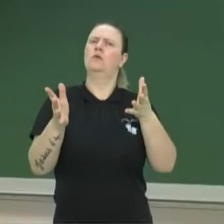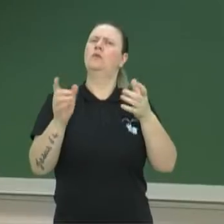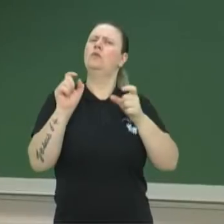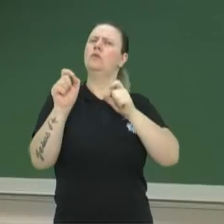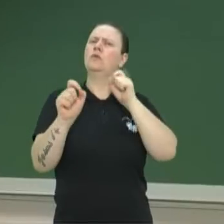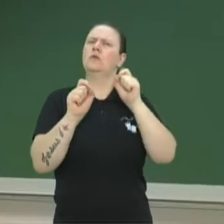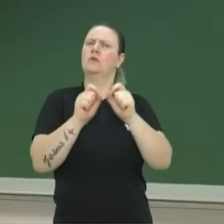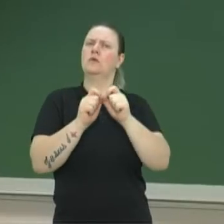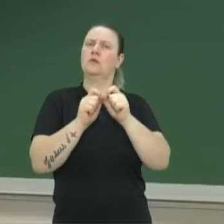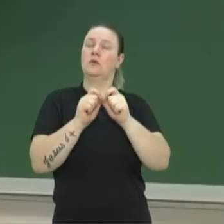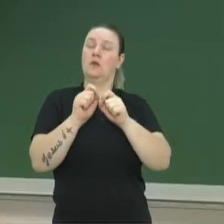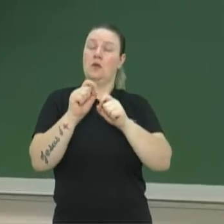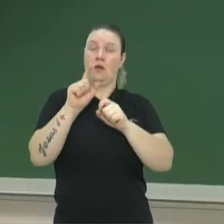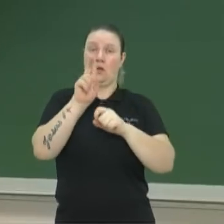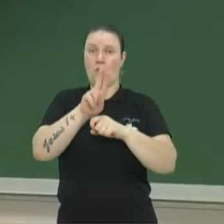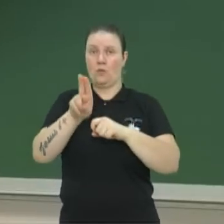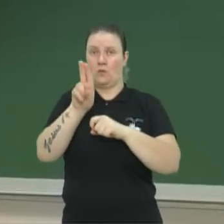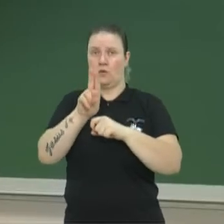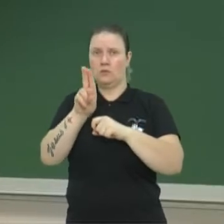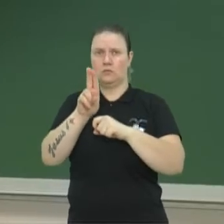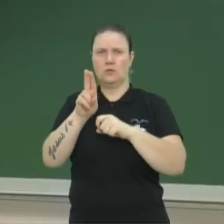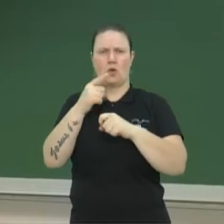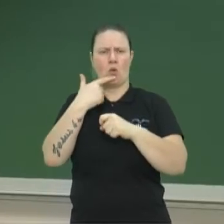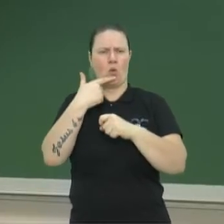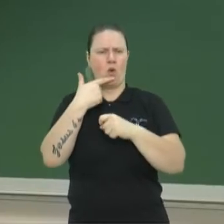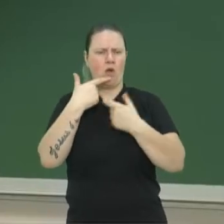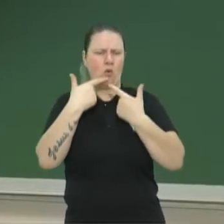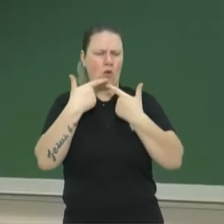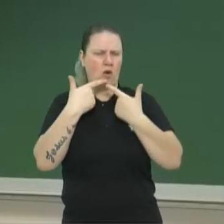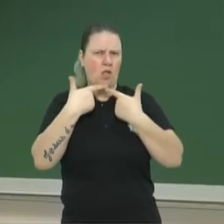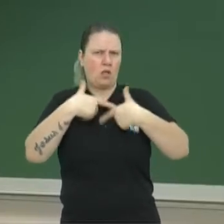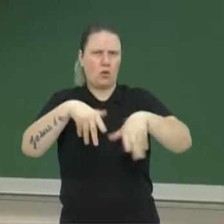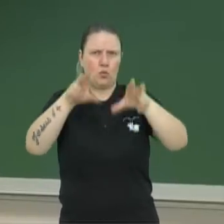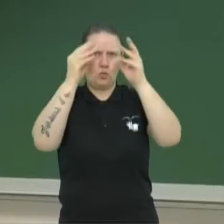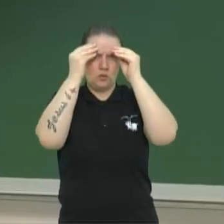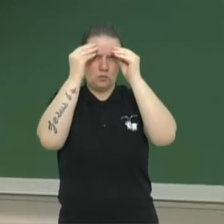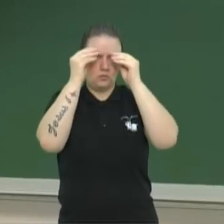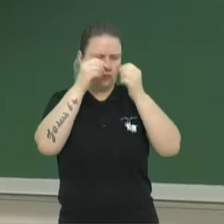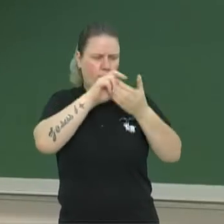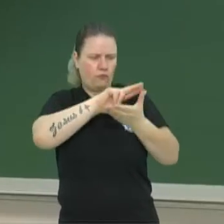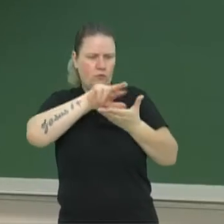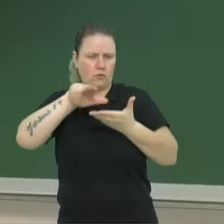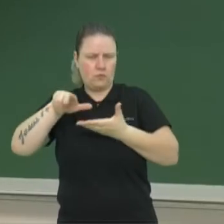utilizou recursos linguísticos na fala dos personagens. Vejamos aqui comigo.